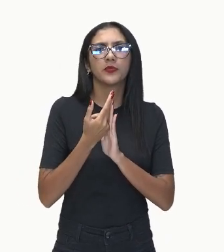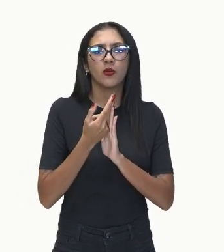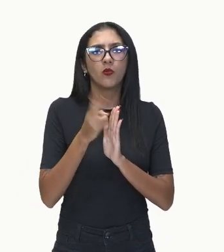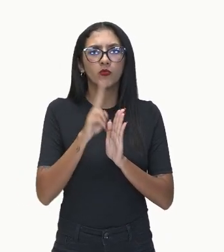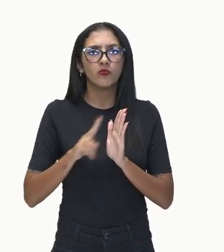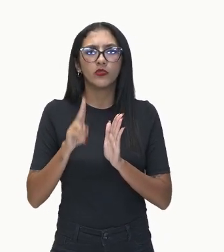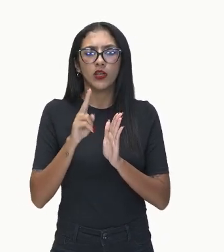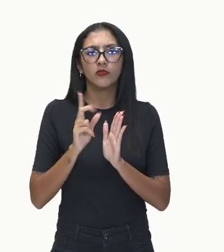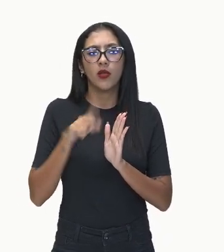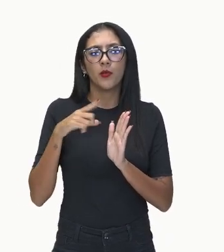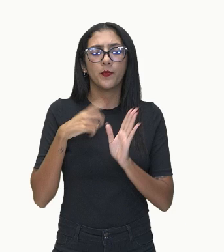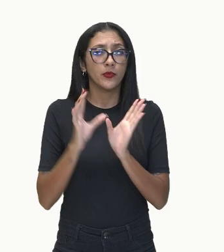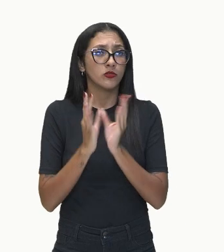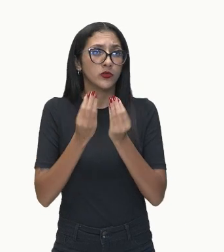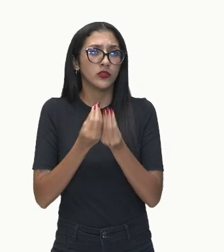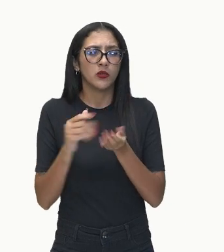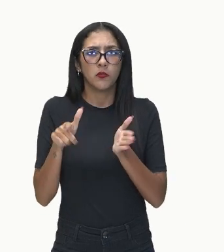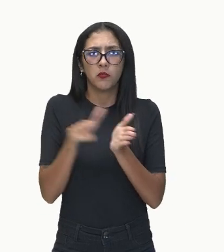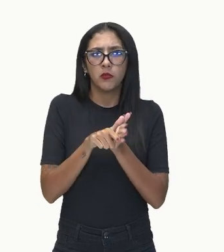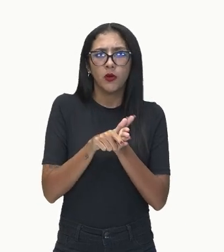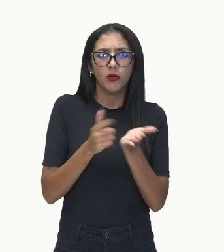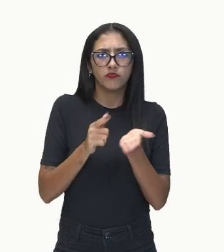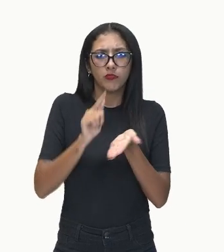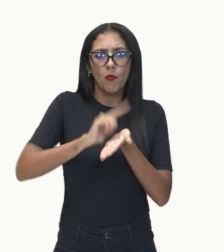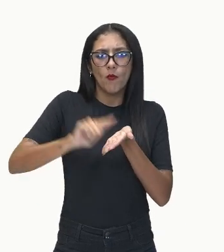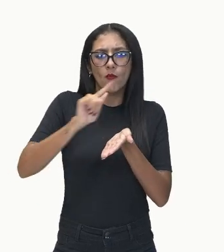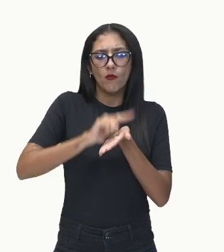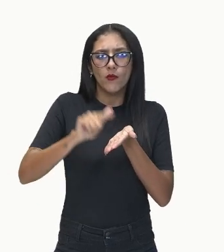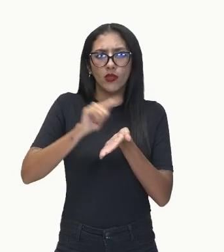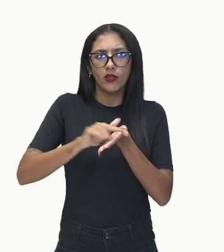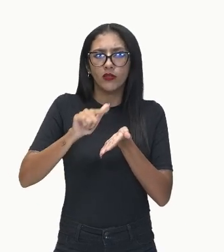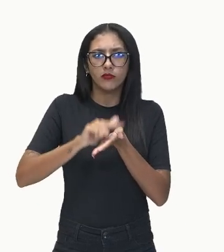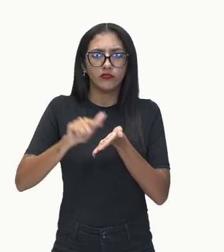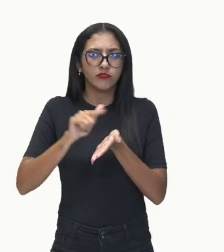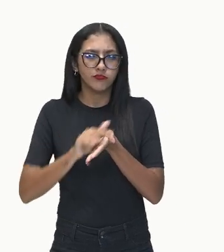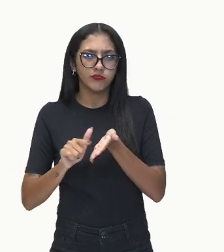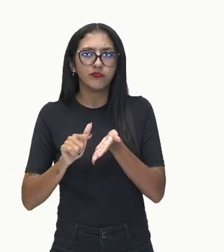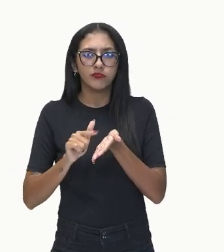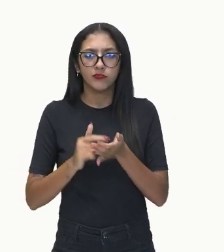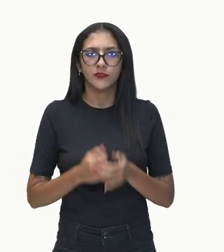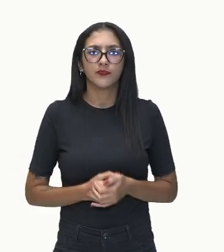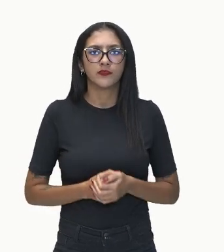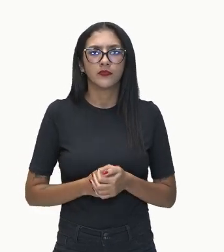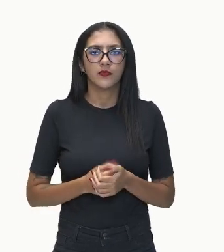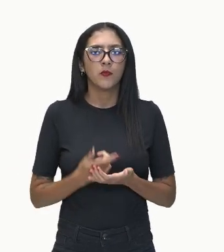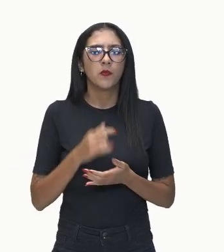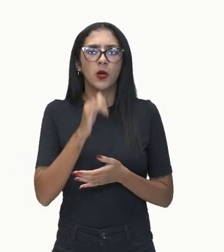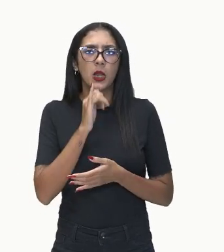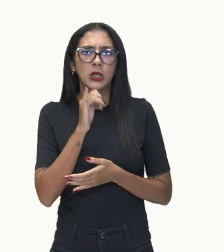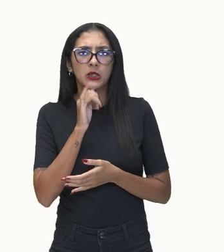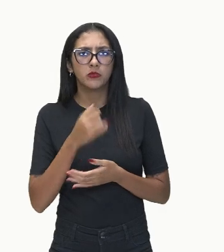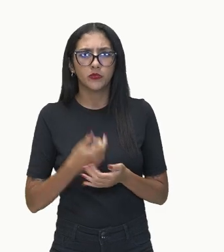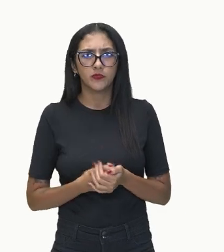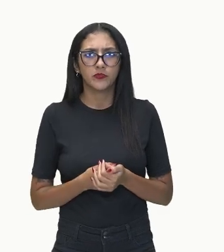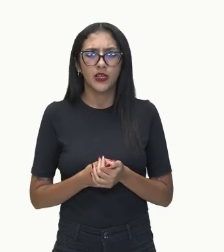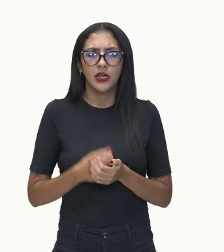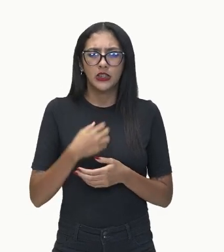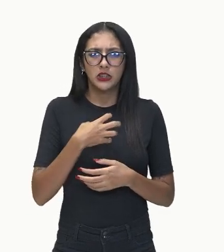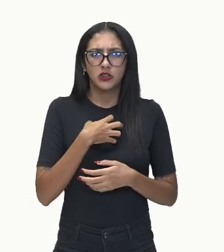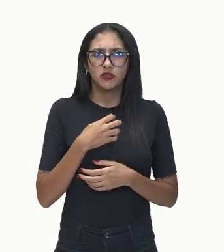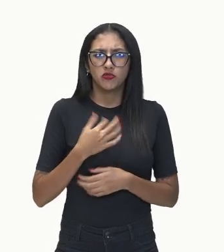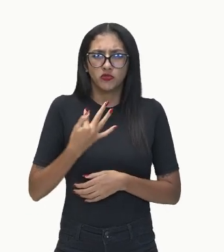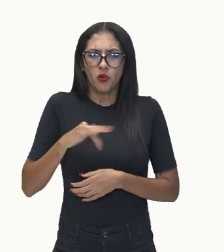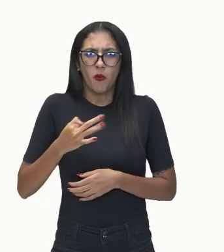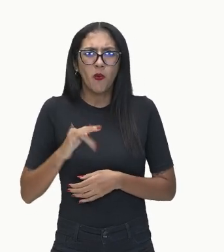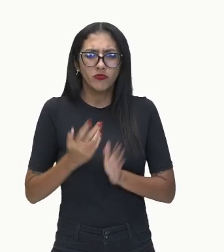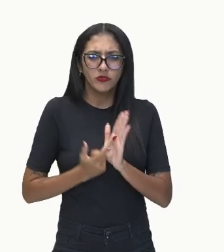uma substância, né, que foi encontrada para fazer cirurgias sem dor nas pessoas que antes tinham muito